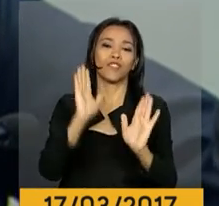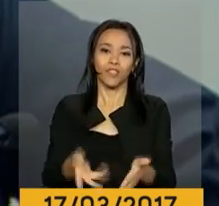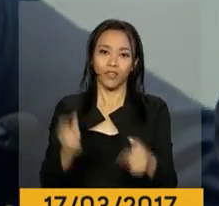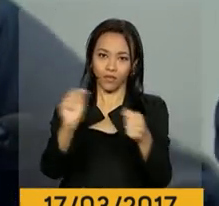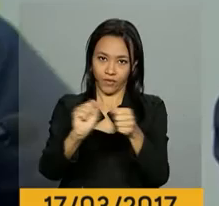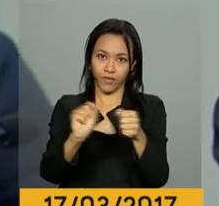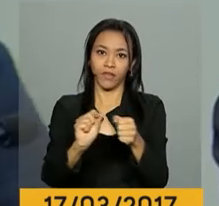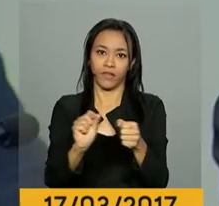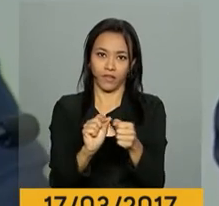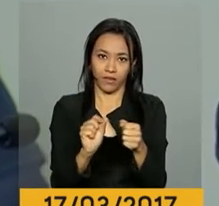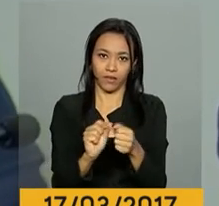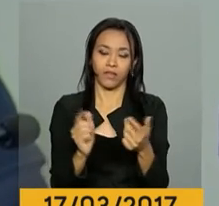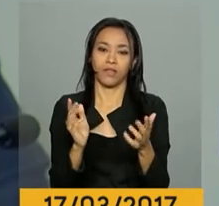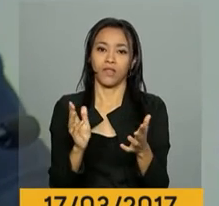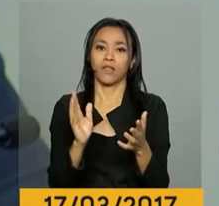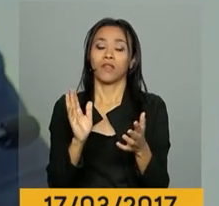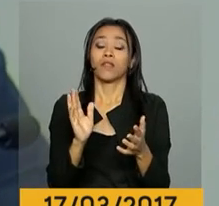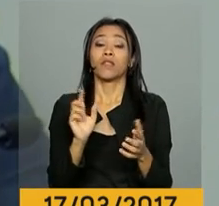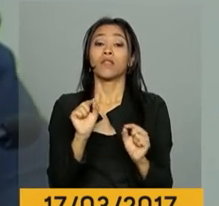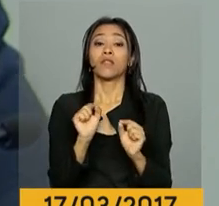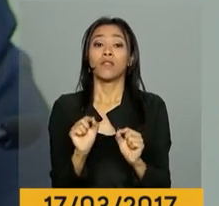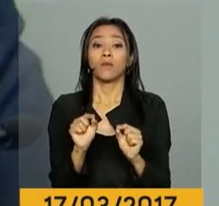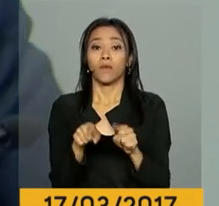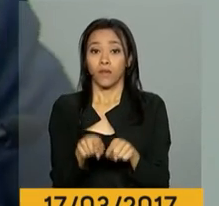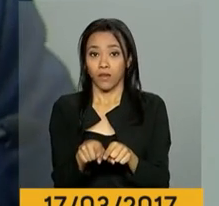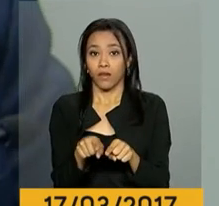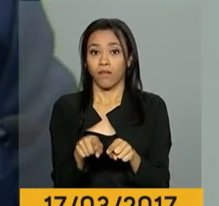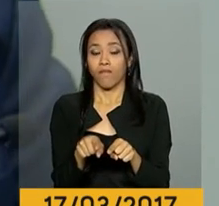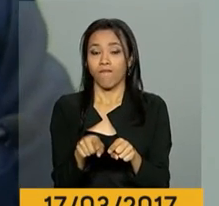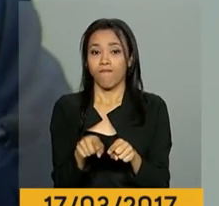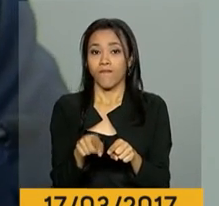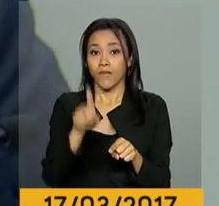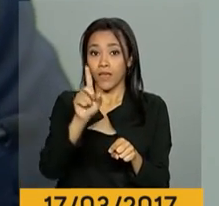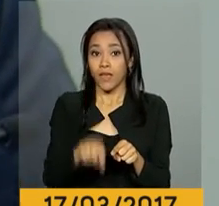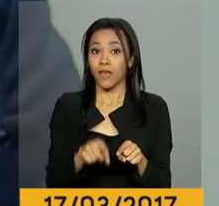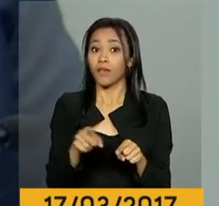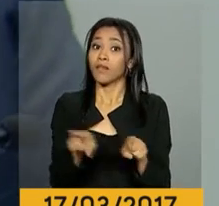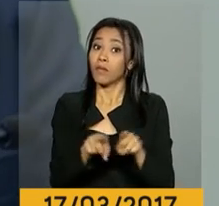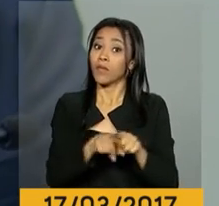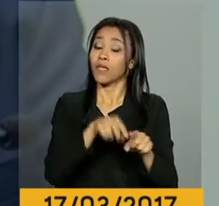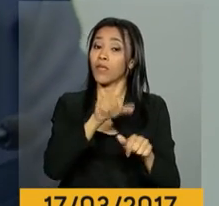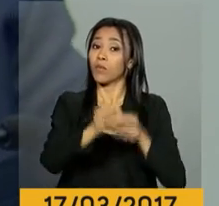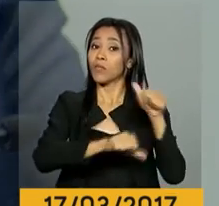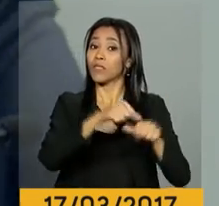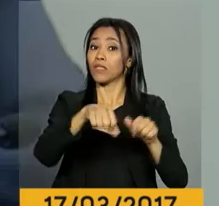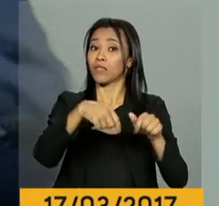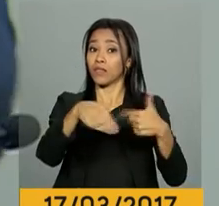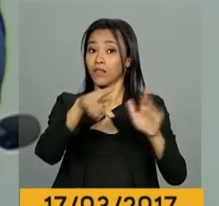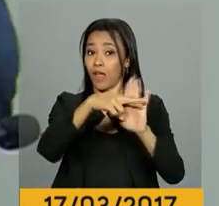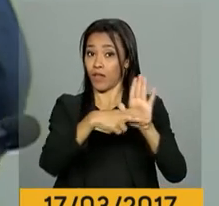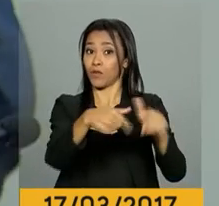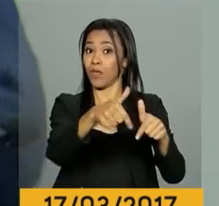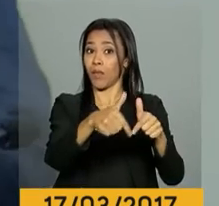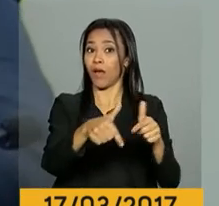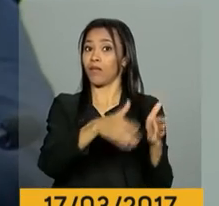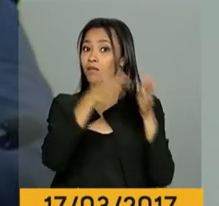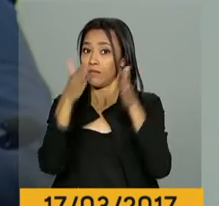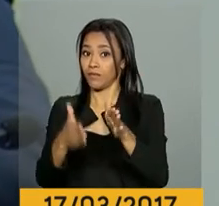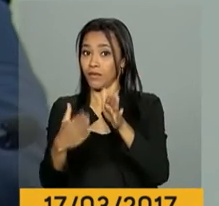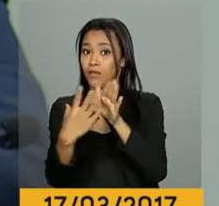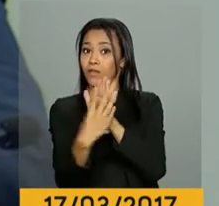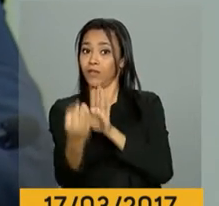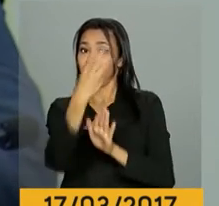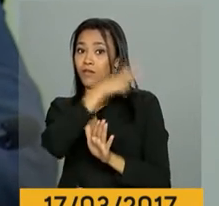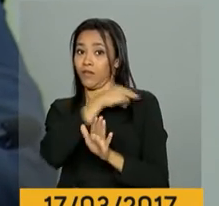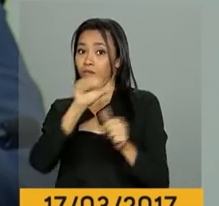adiciona ao que disse da reforma, da reformulação trabalhista. E propusemos uma coisa indispensável, que